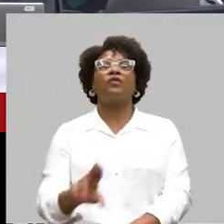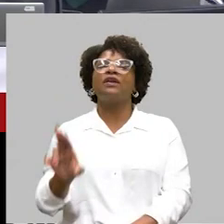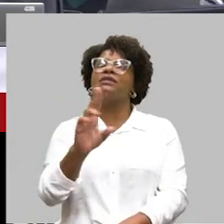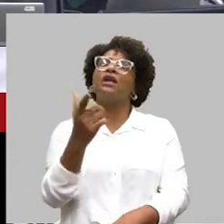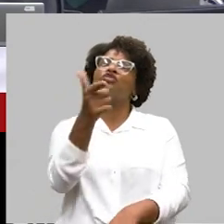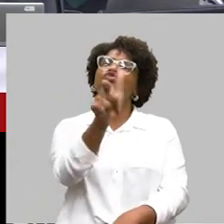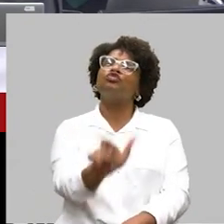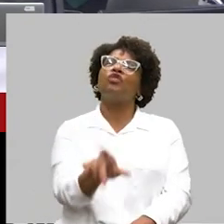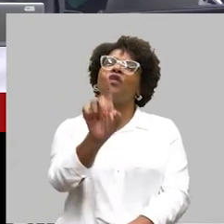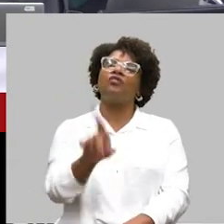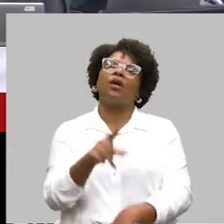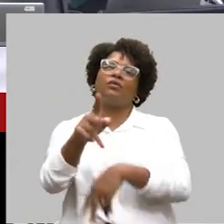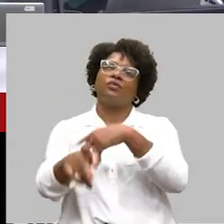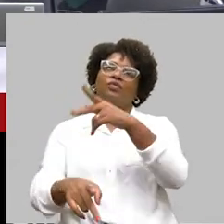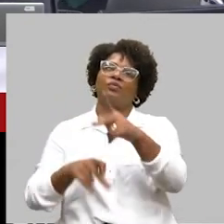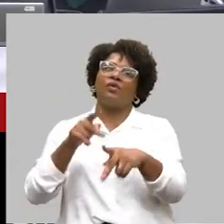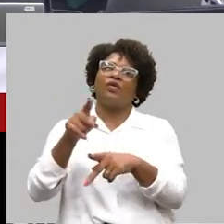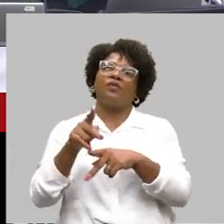Povo